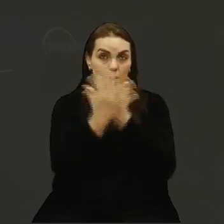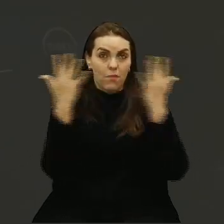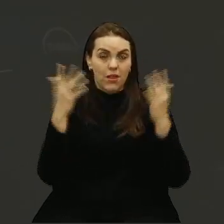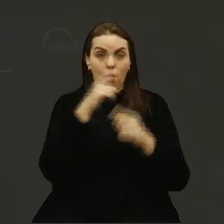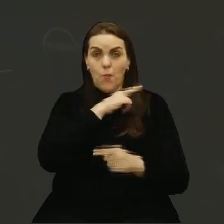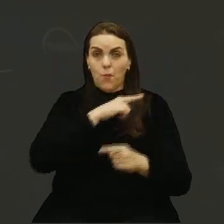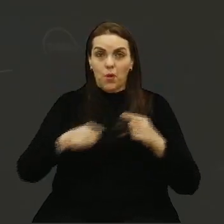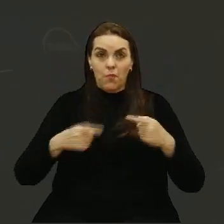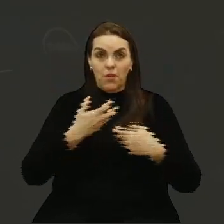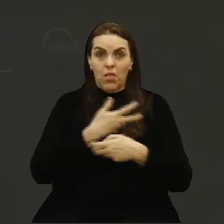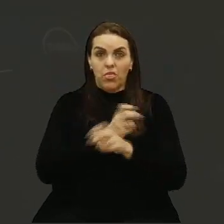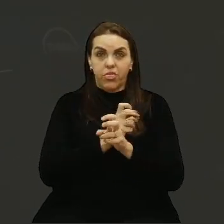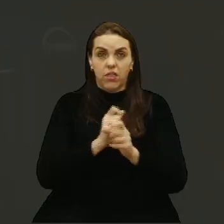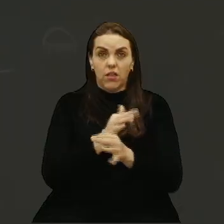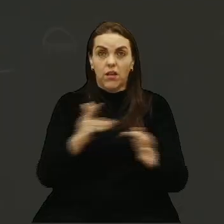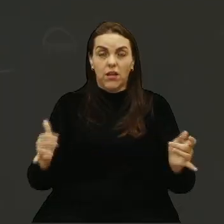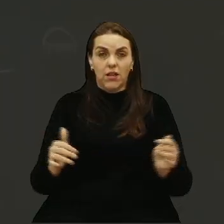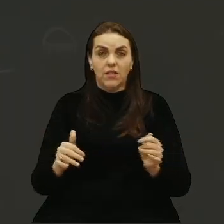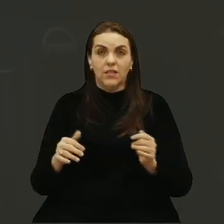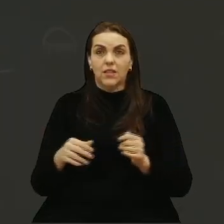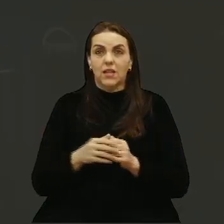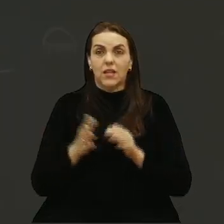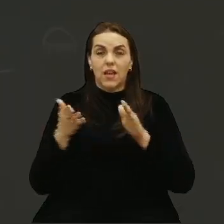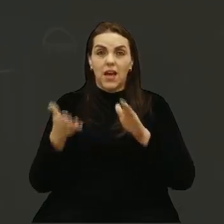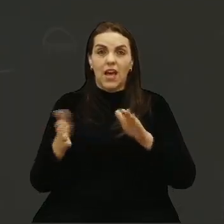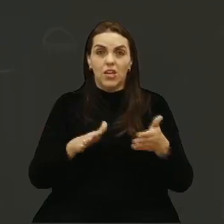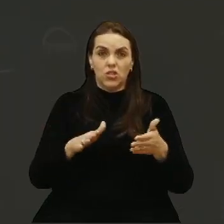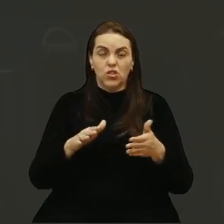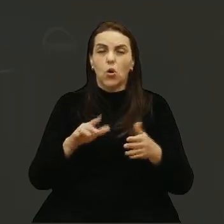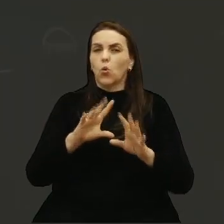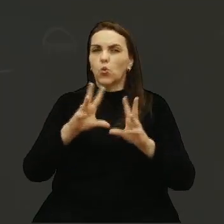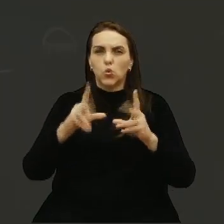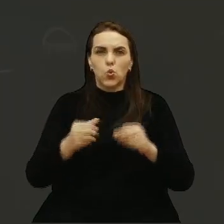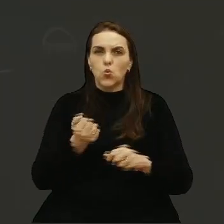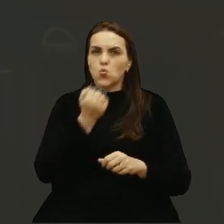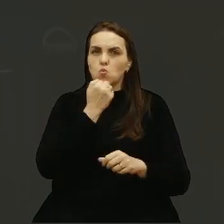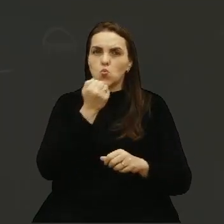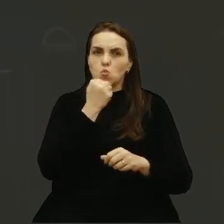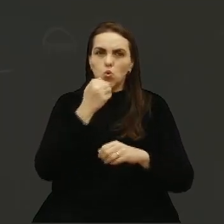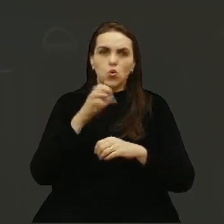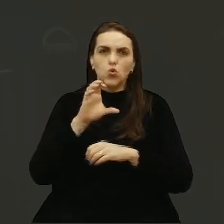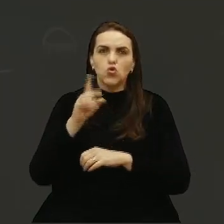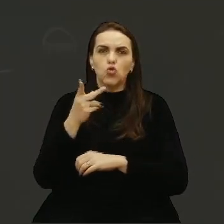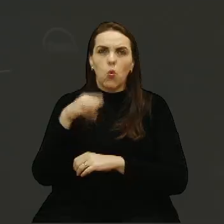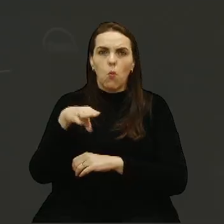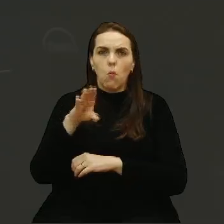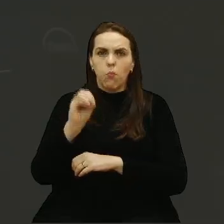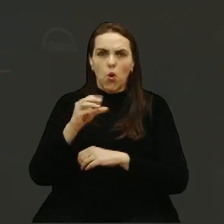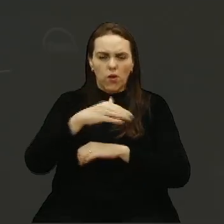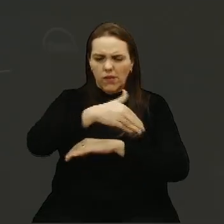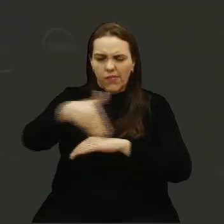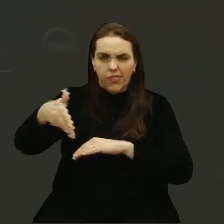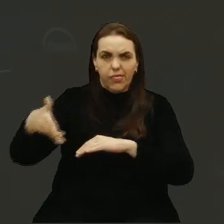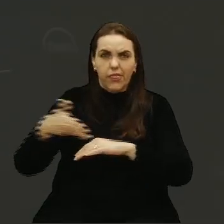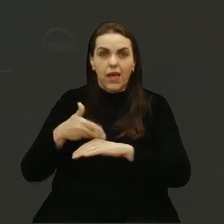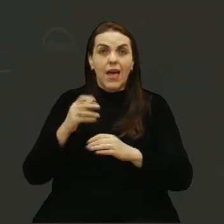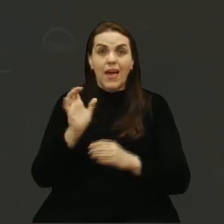aquífero, é caixão de chumbo para todo mundo. É para o rico e para o pobre. Não proibir o colono de